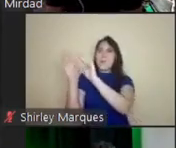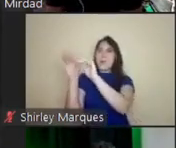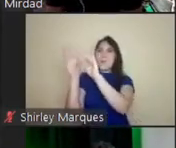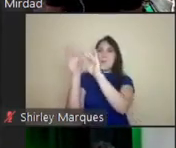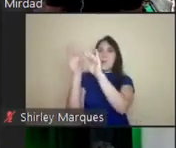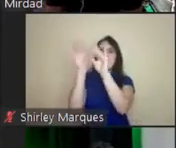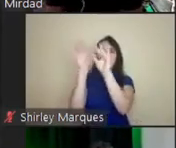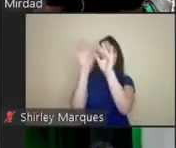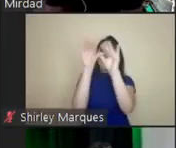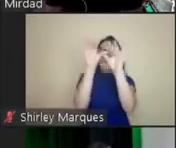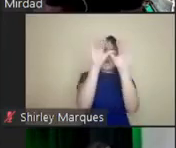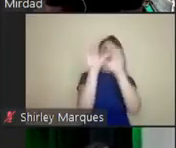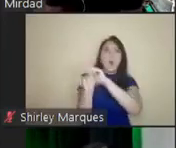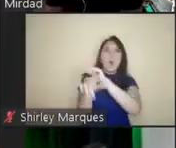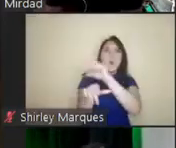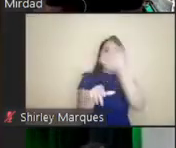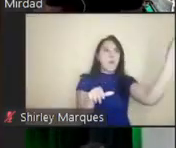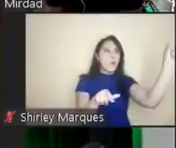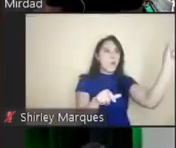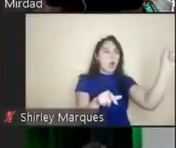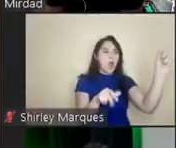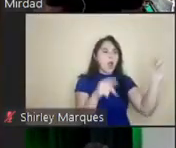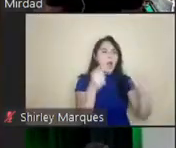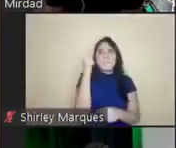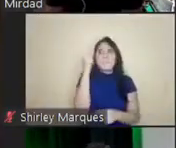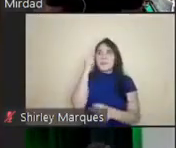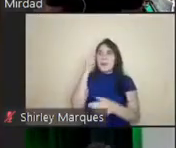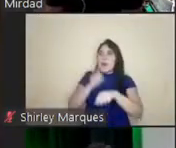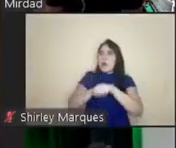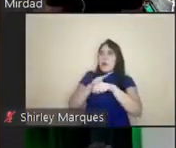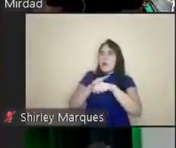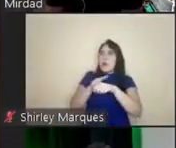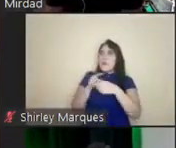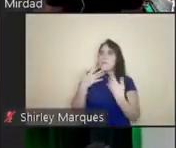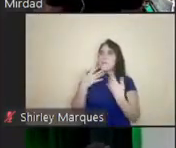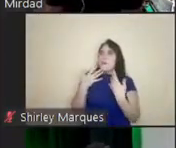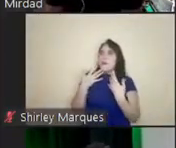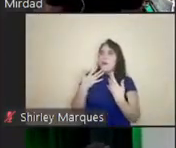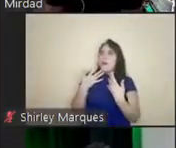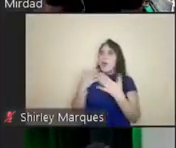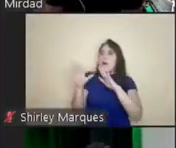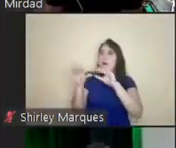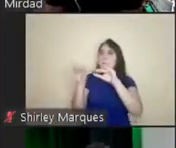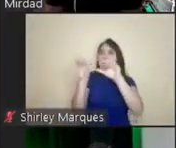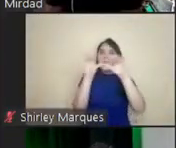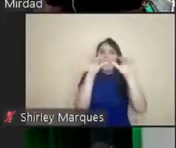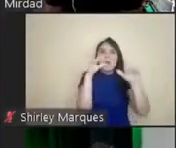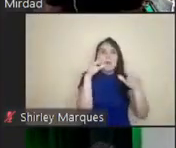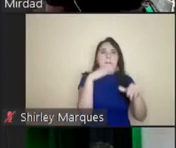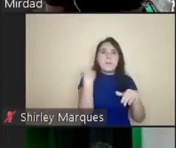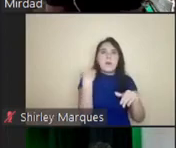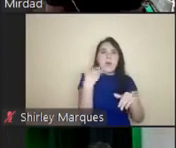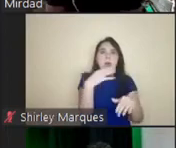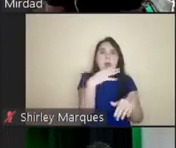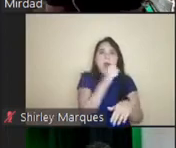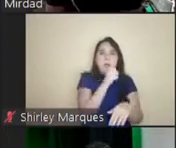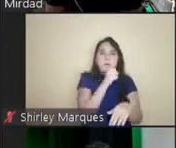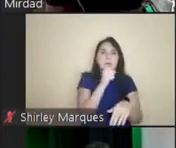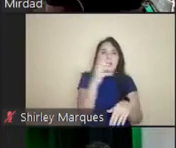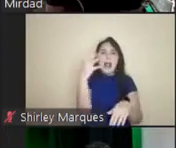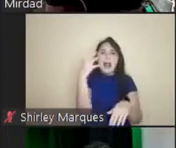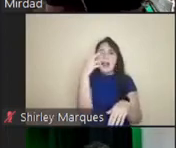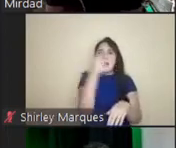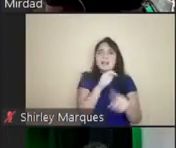flash. Aí eu pensei na hora, assim, pô, ela morre tão ligeiro. Aí eu... ela é linda, mas ela morre